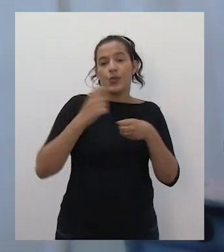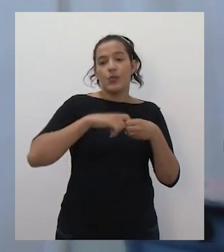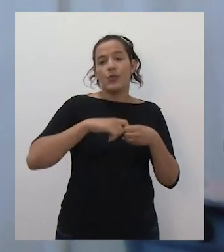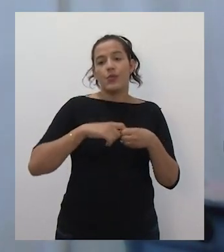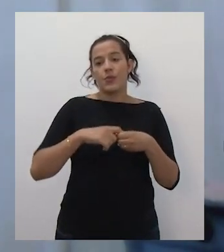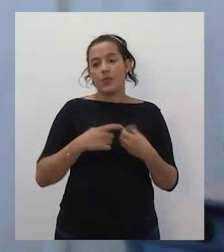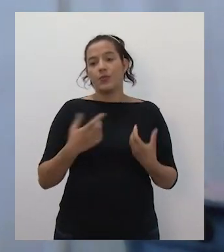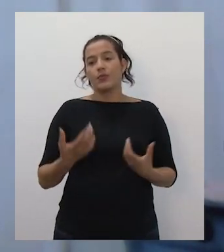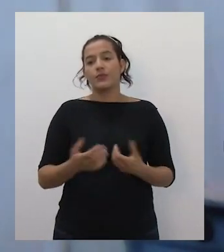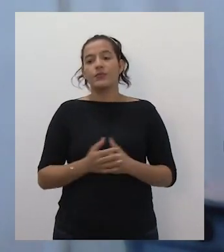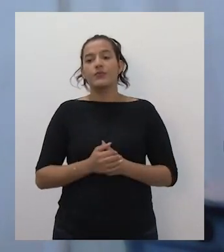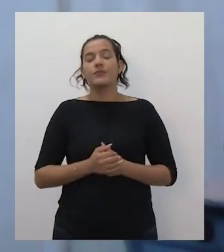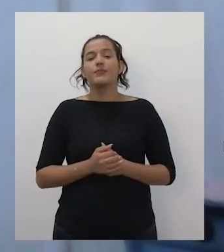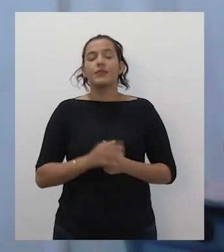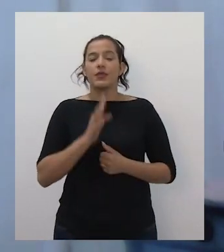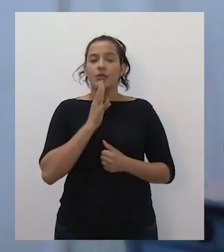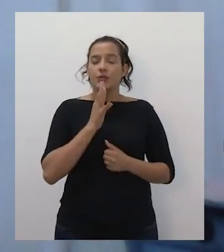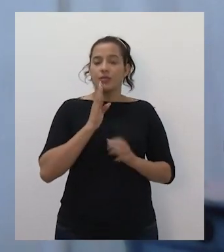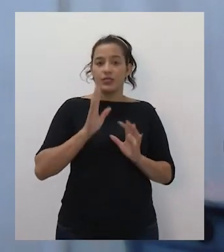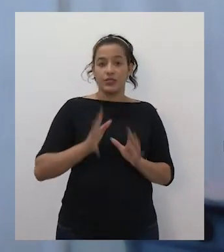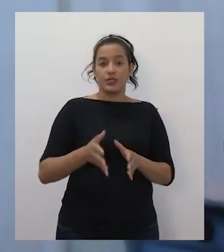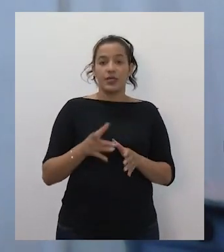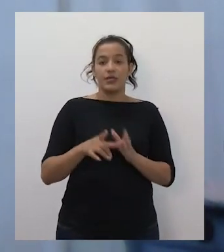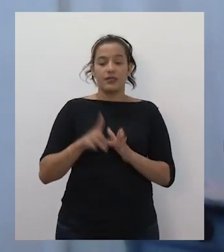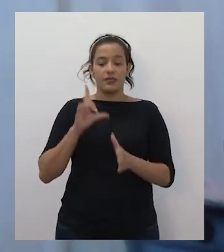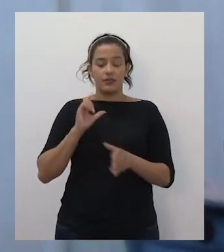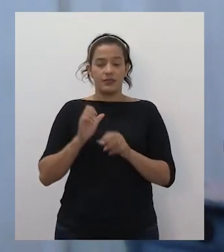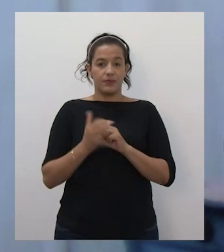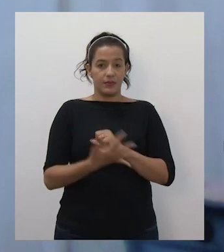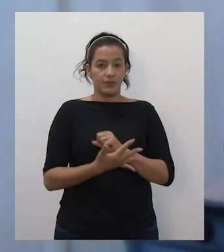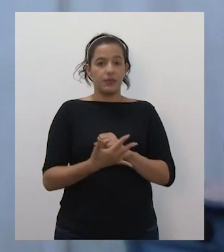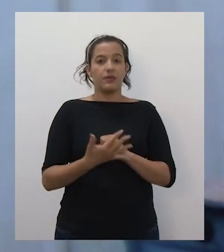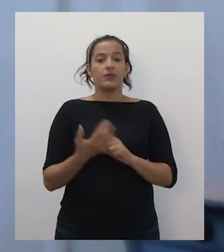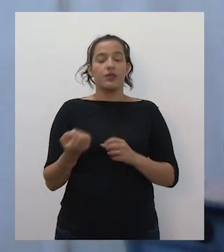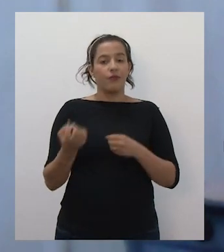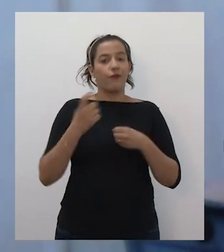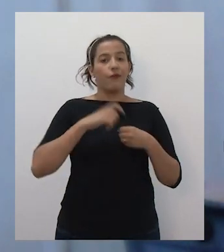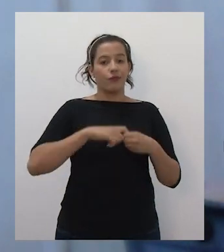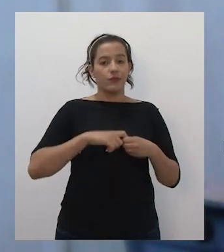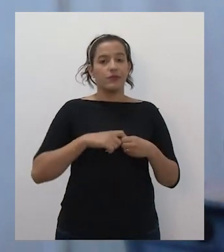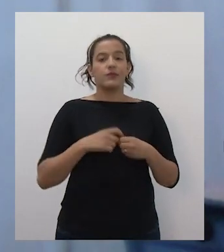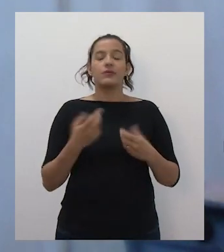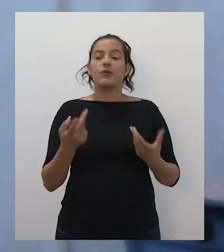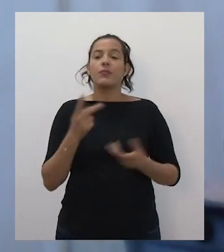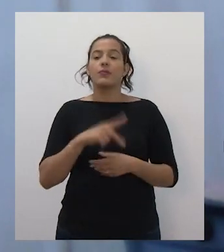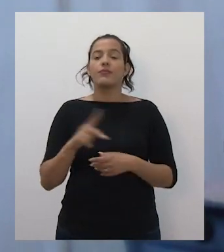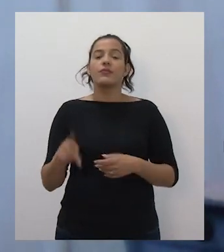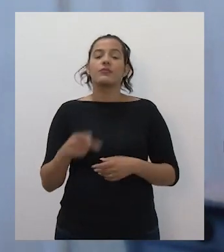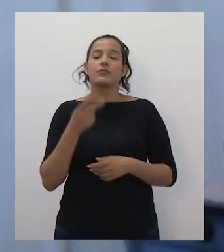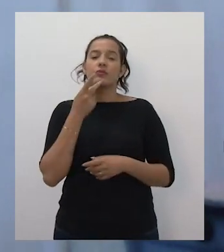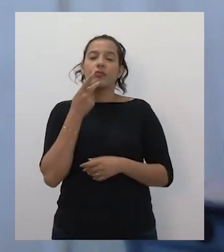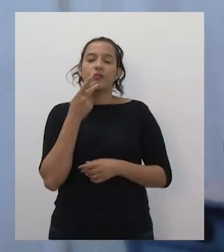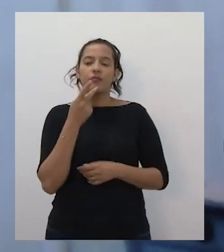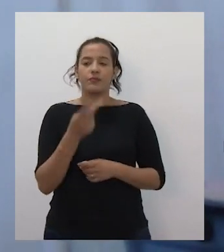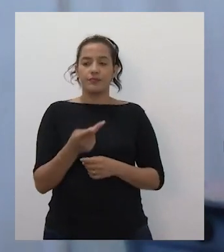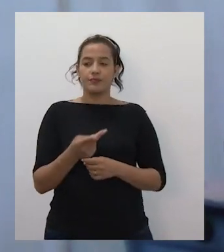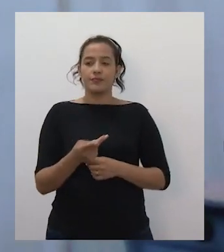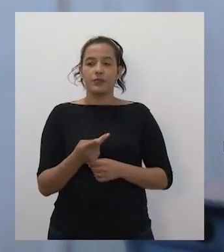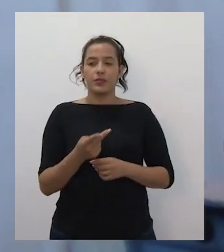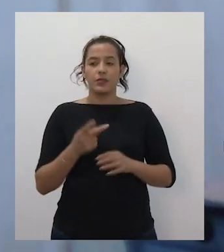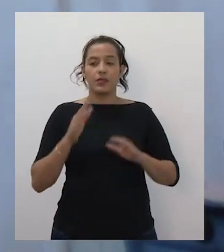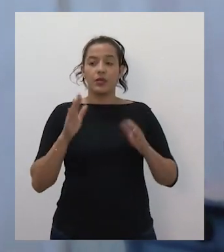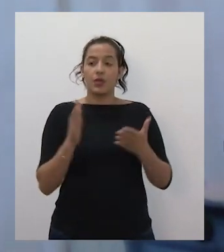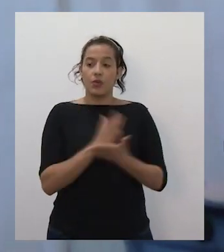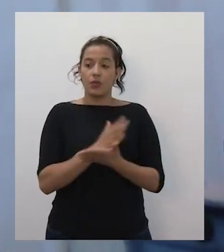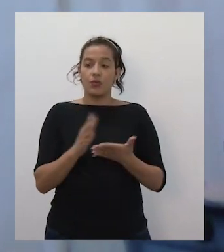forma como a gente já conhecia, né, antes da pandemia. Então, os professores estão trazendo assim no chat que uma das